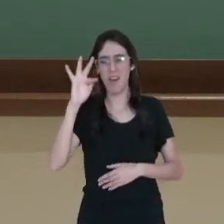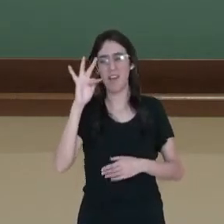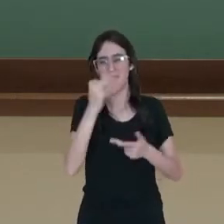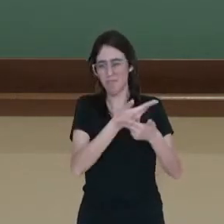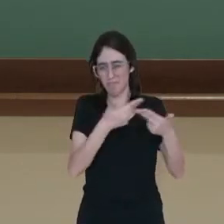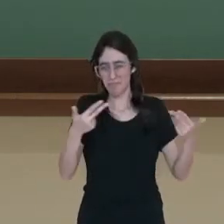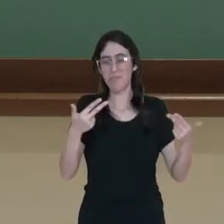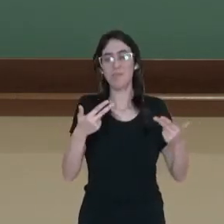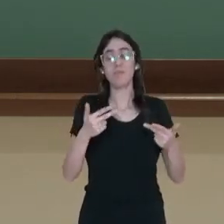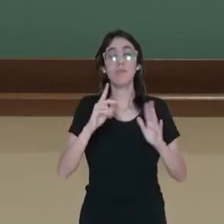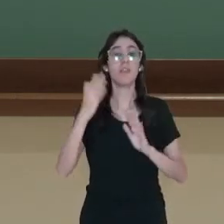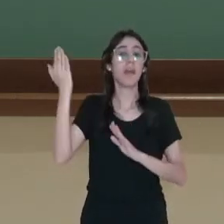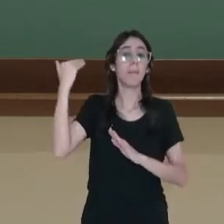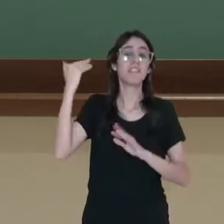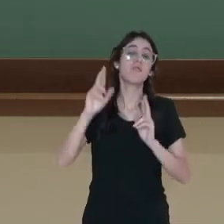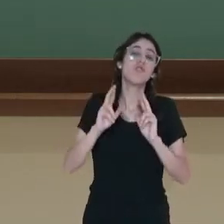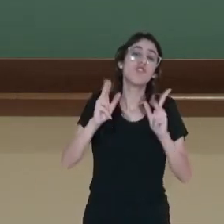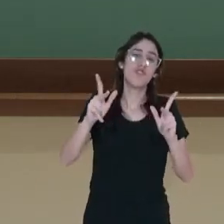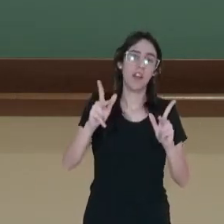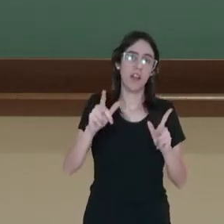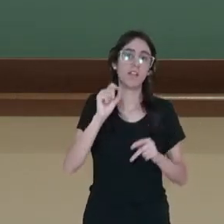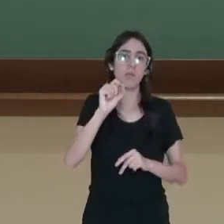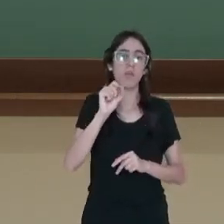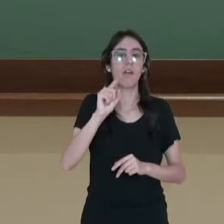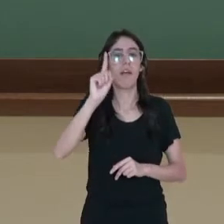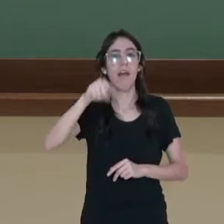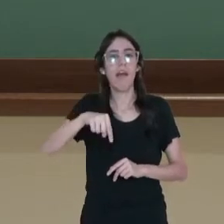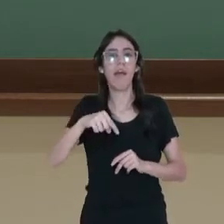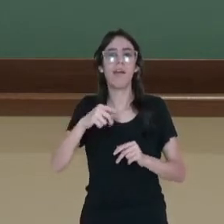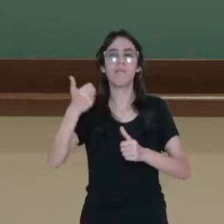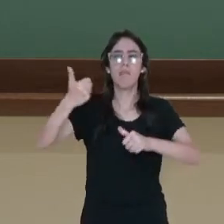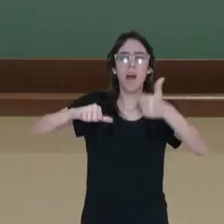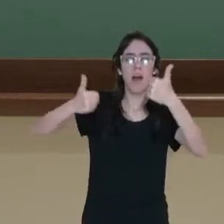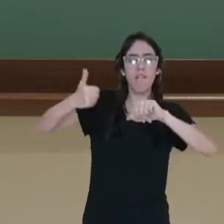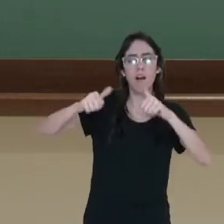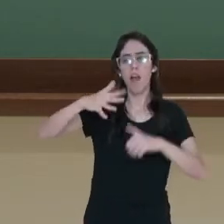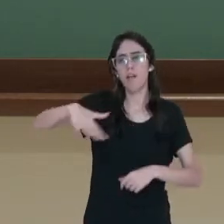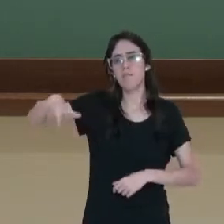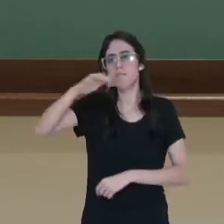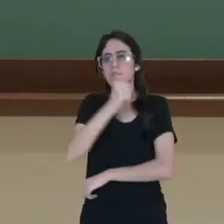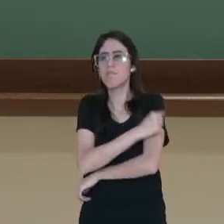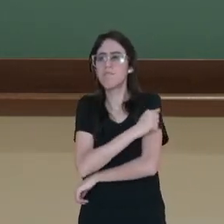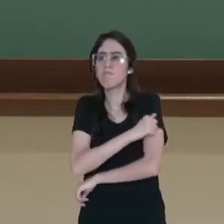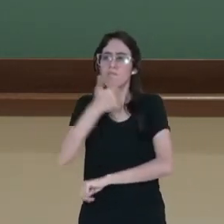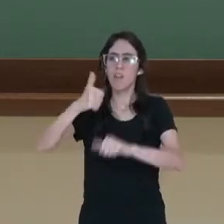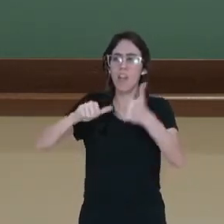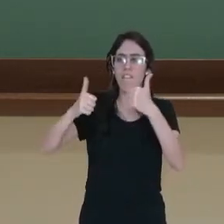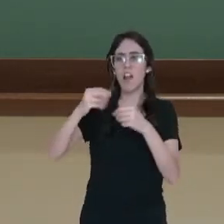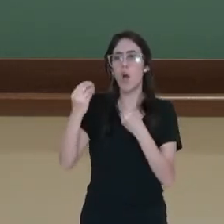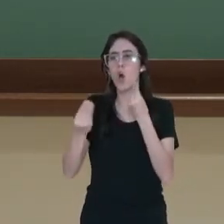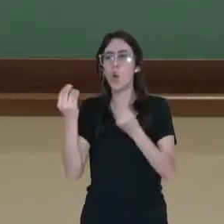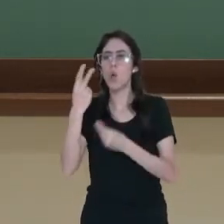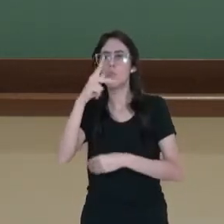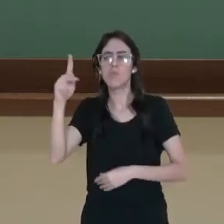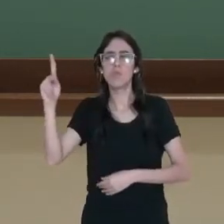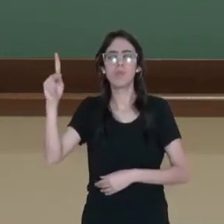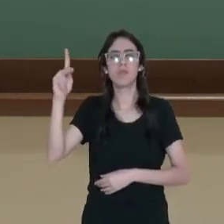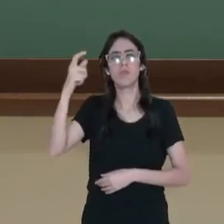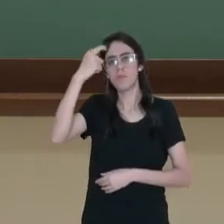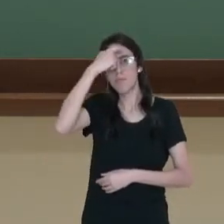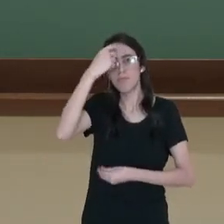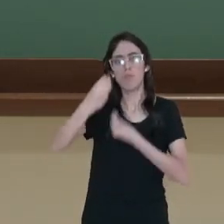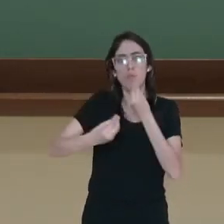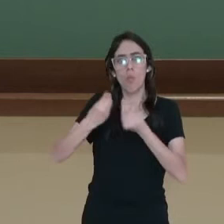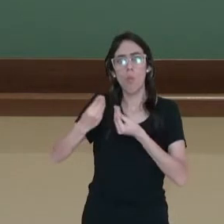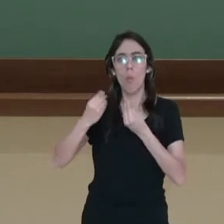governo, mas como uma ferramenta aí de medir, de avaliar o desempenho dos estudantes no ensino médio. Uma maneira de